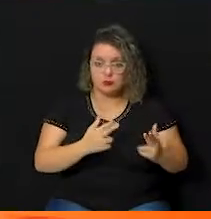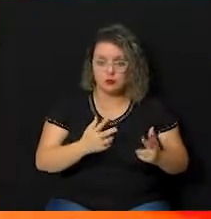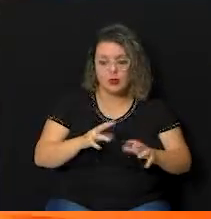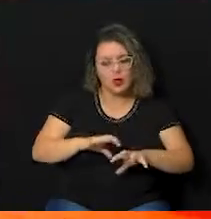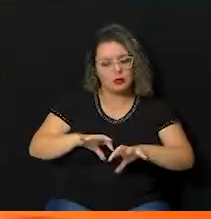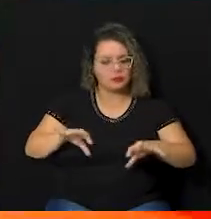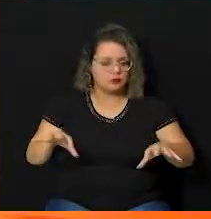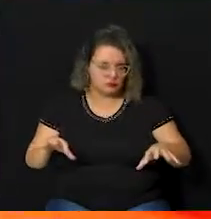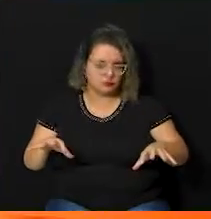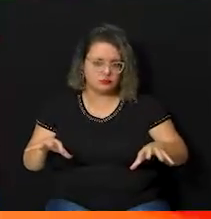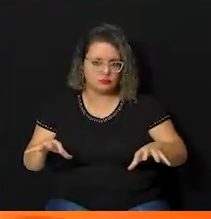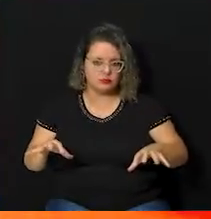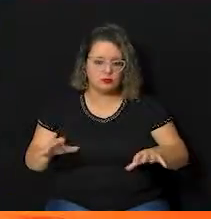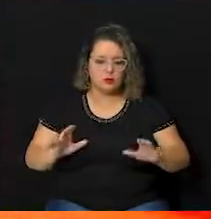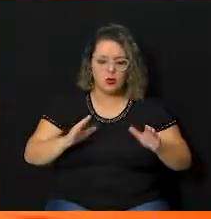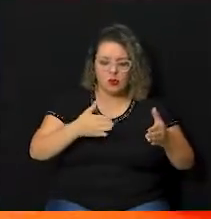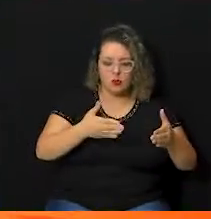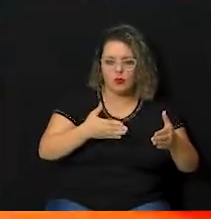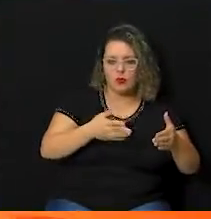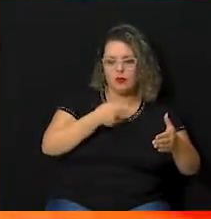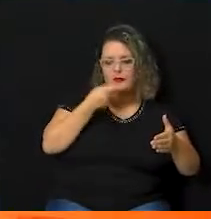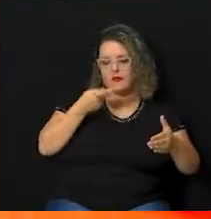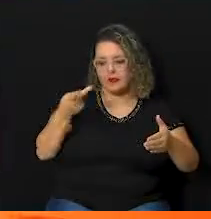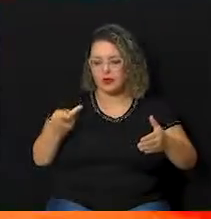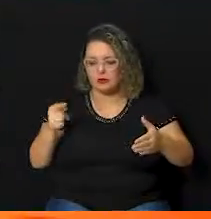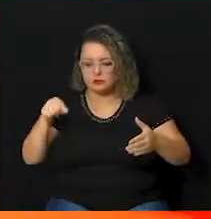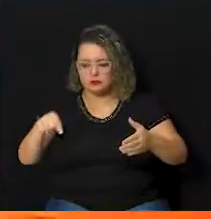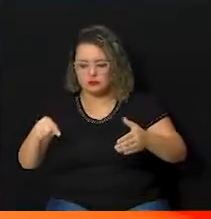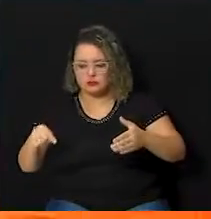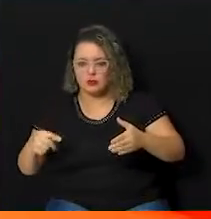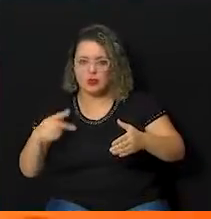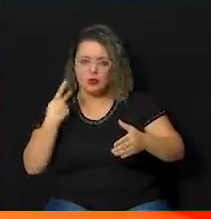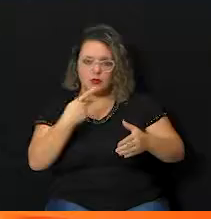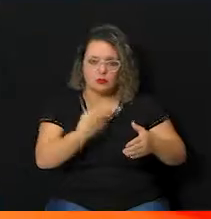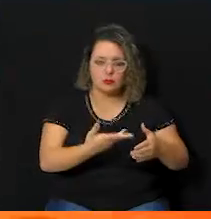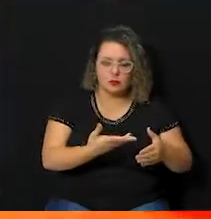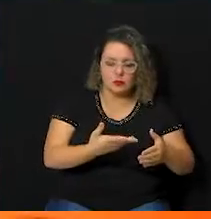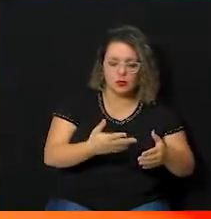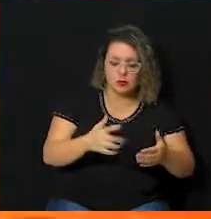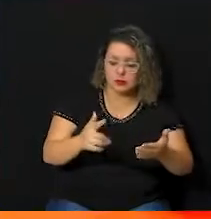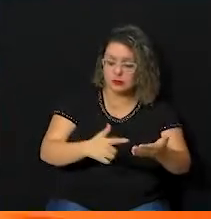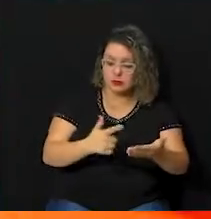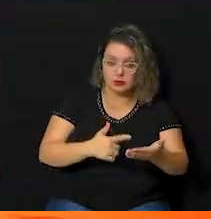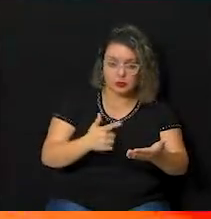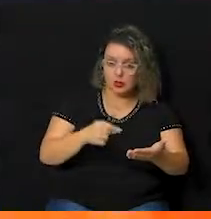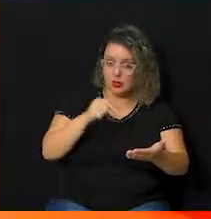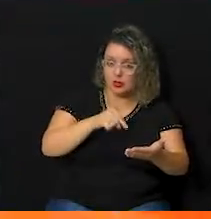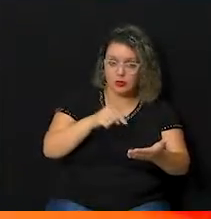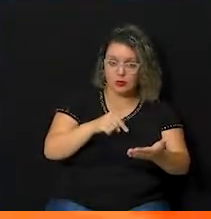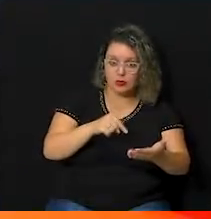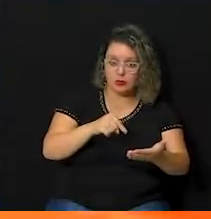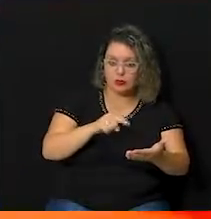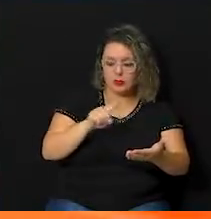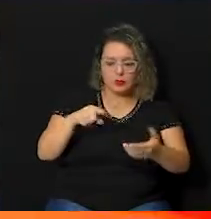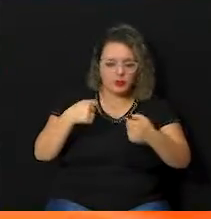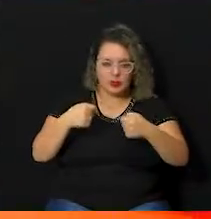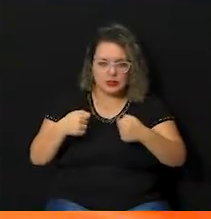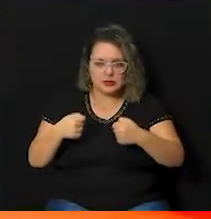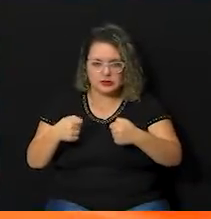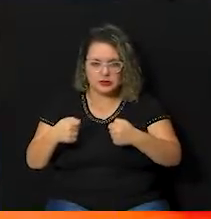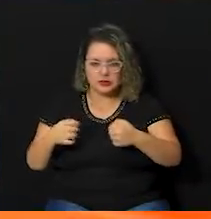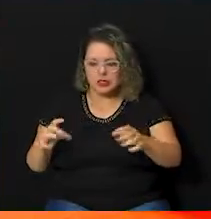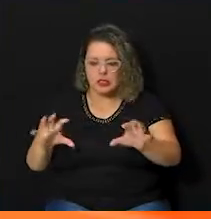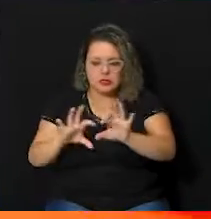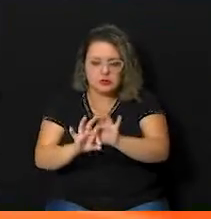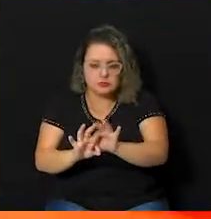tangenciam. Um faz referência ao outro. É lógico que se a pessoa não lê Entre Espaço, mas for ler Nova, não precisa ter lido o anterior. Mas